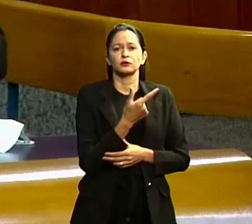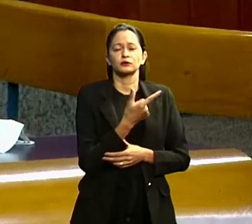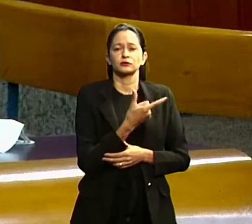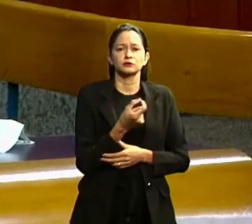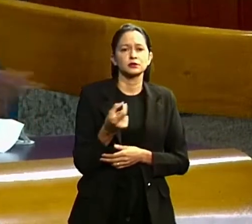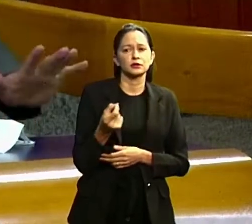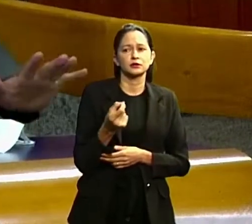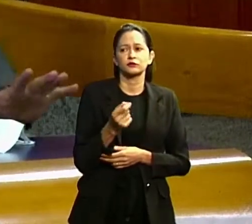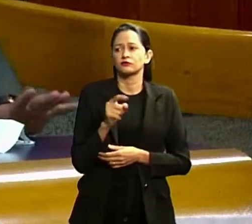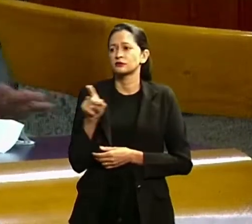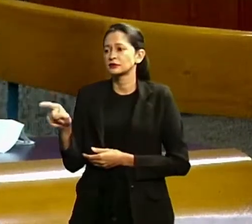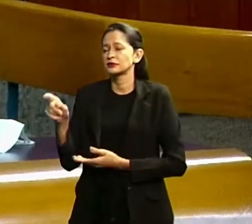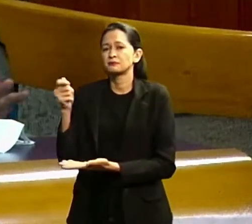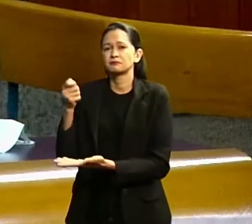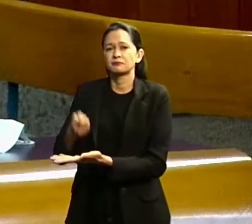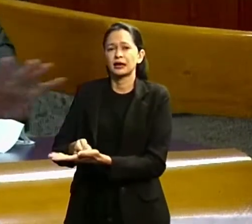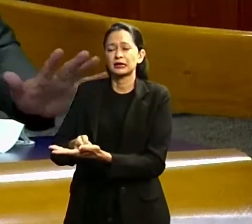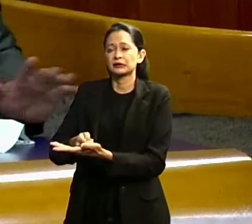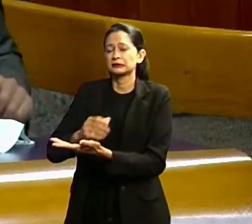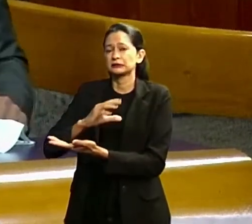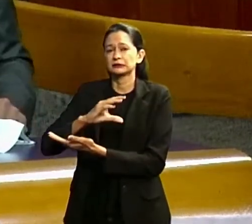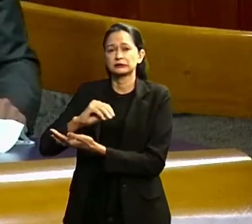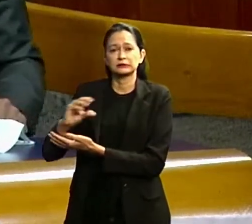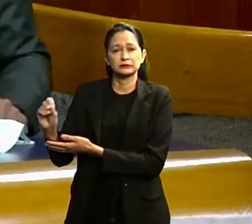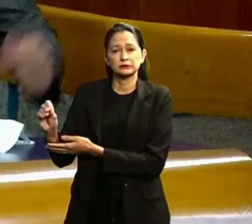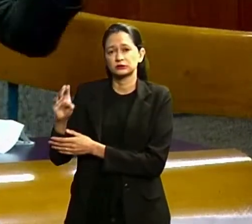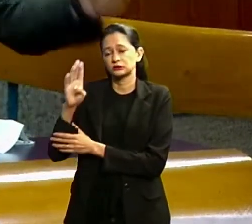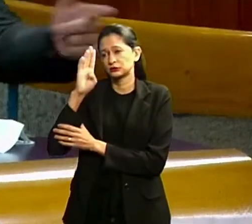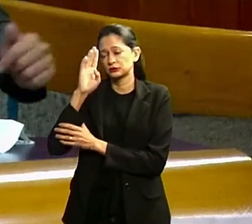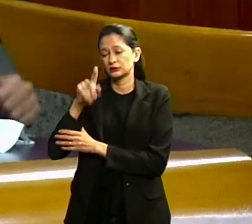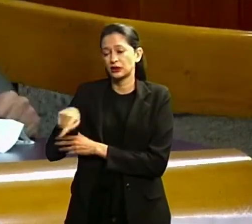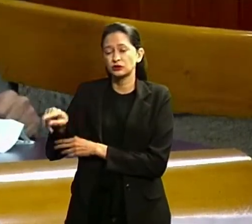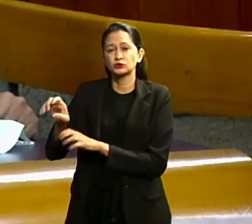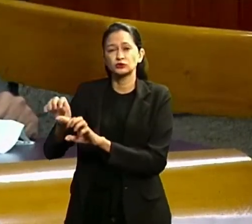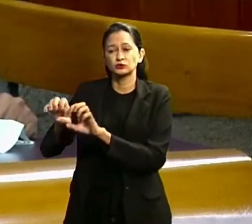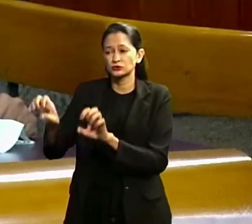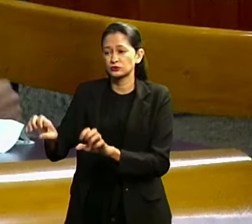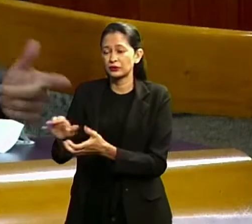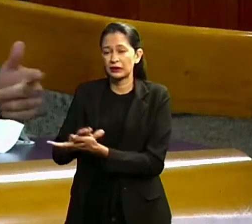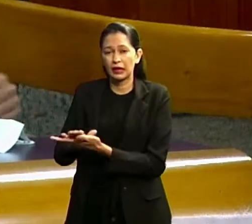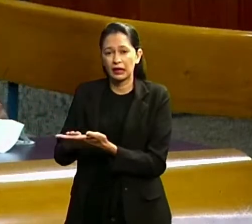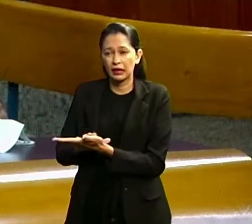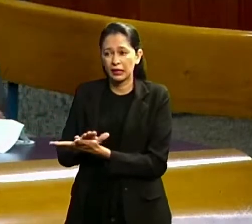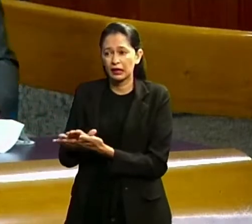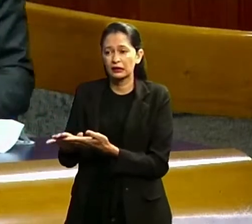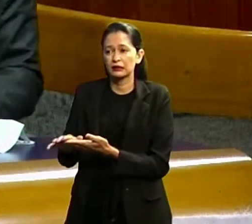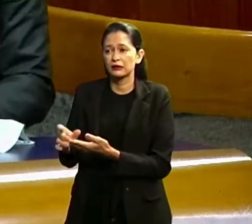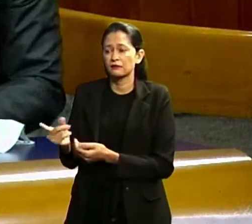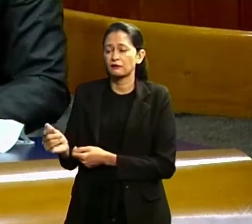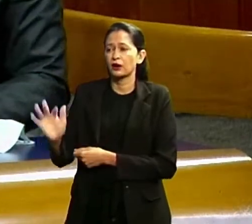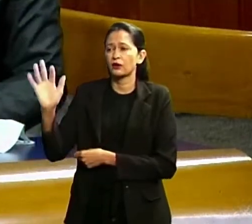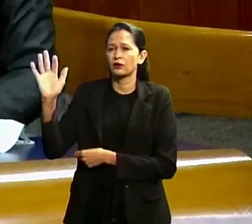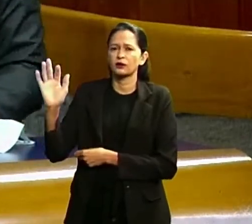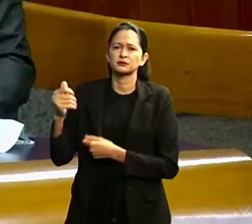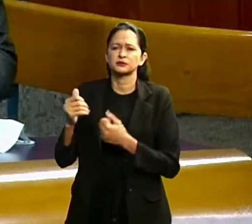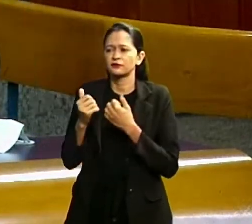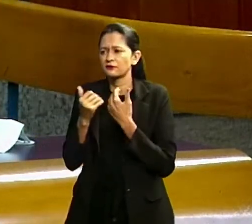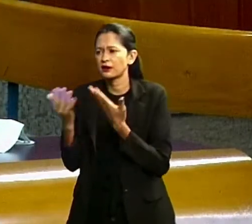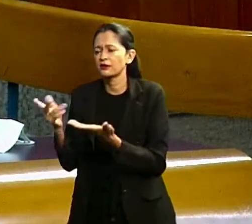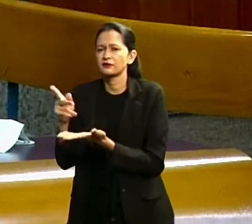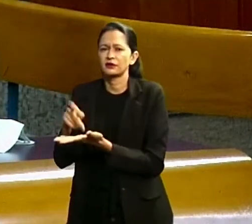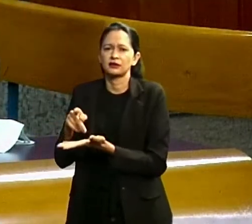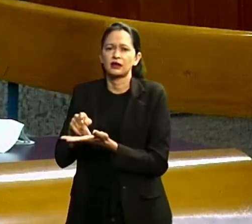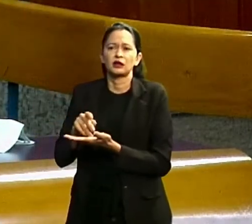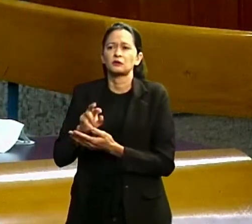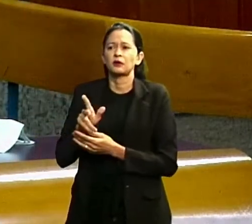aqui com zero de infraestrutura e vocês pagam 1.500? Por quê? Fale a verdade,